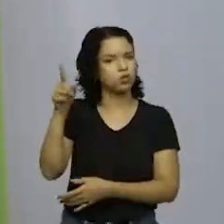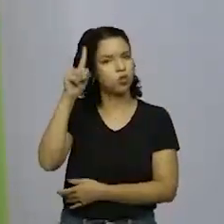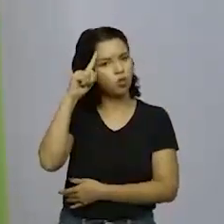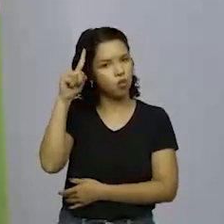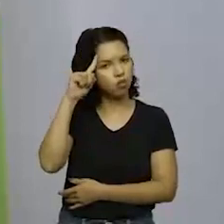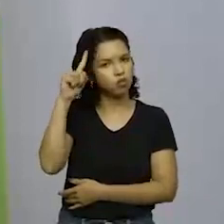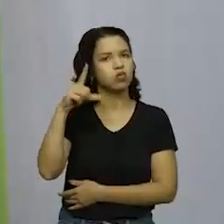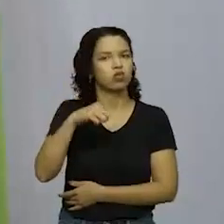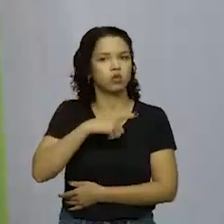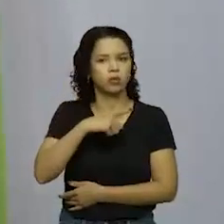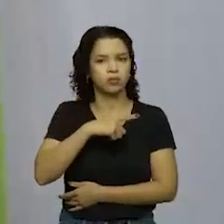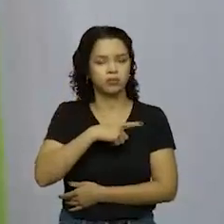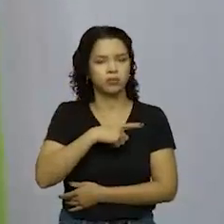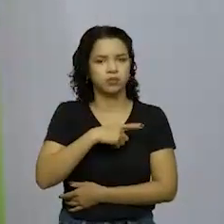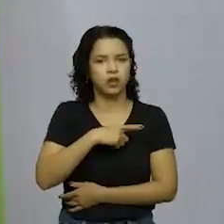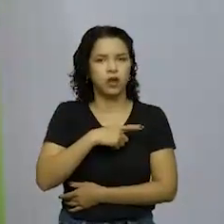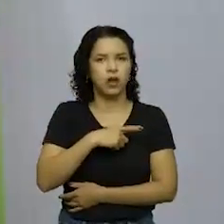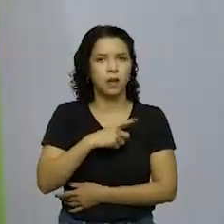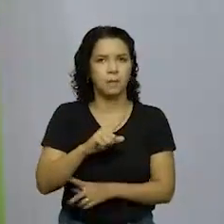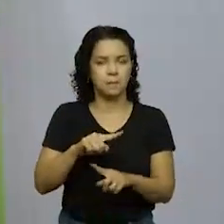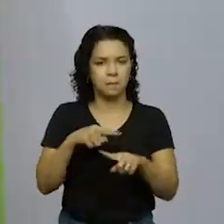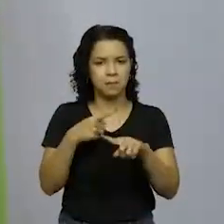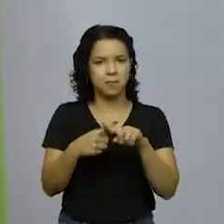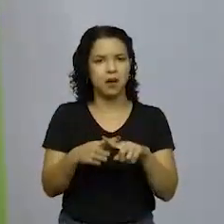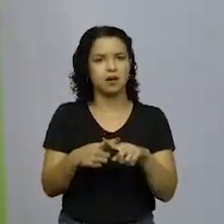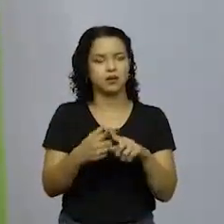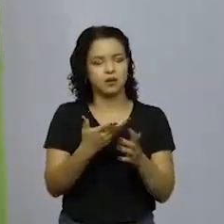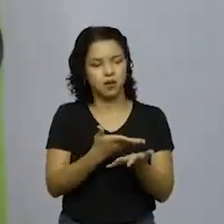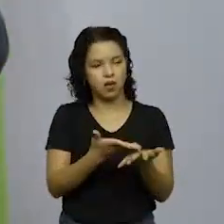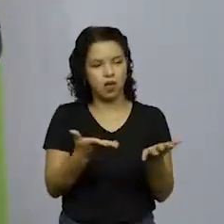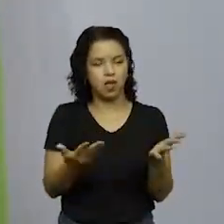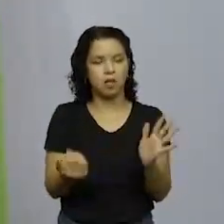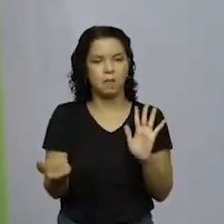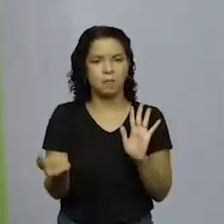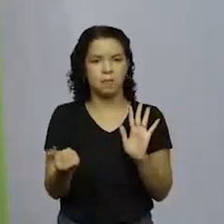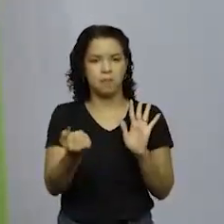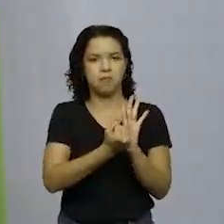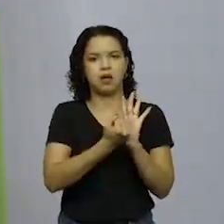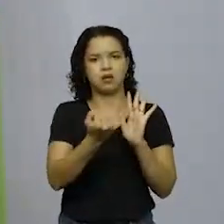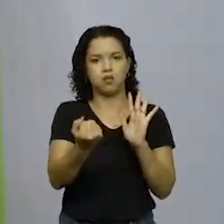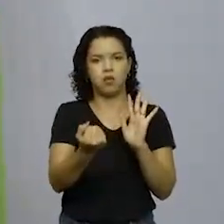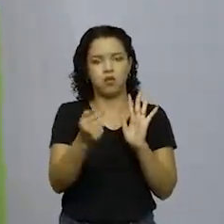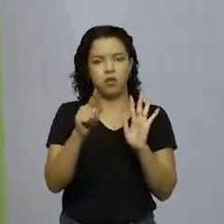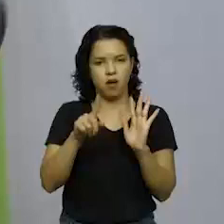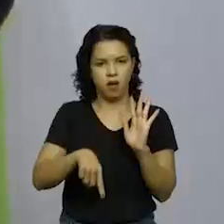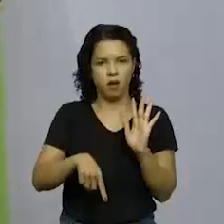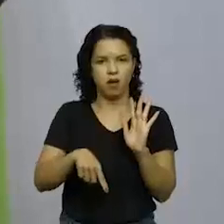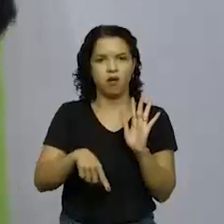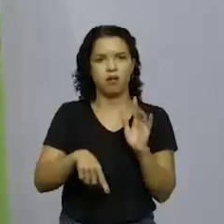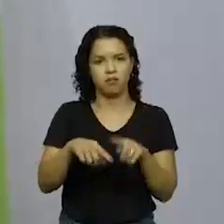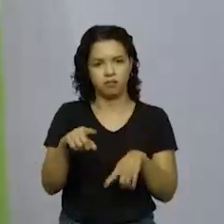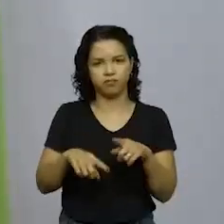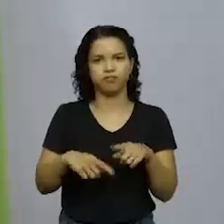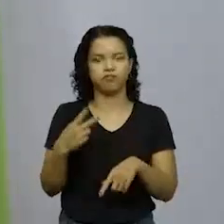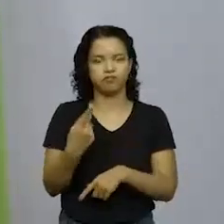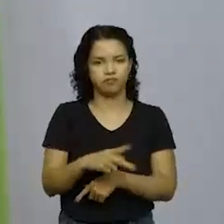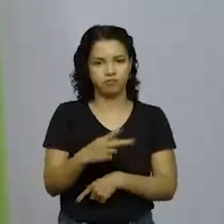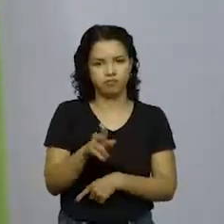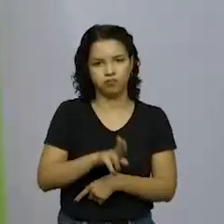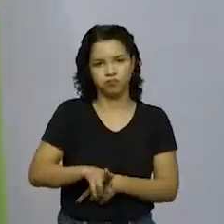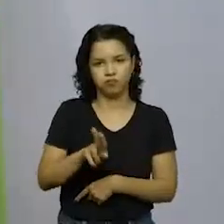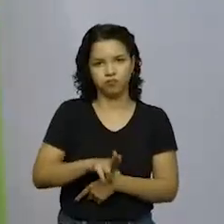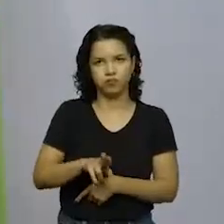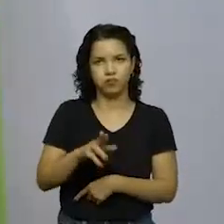aqueles que adotam o patrimonialismo como método acreditam que o